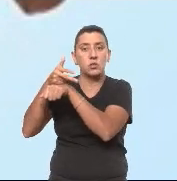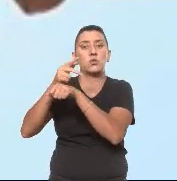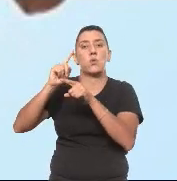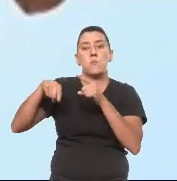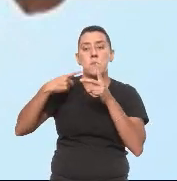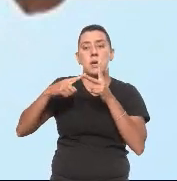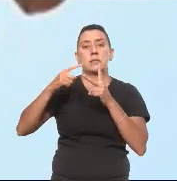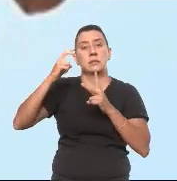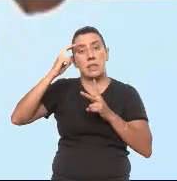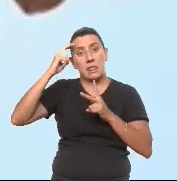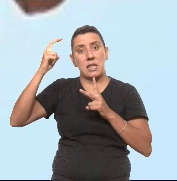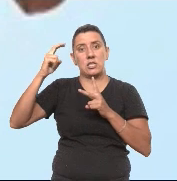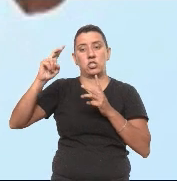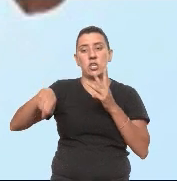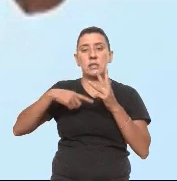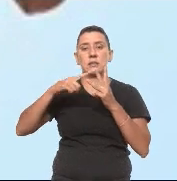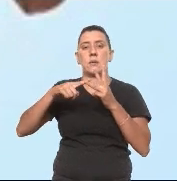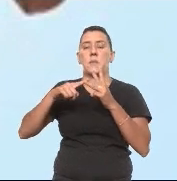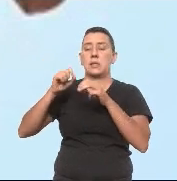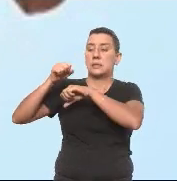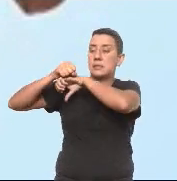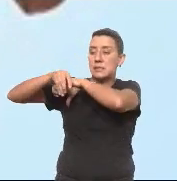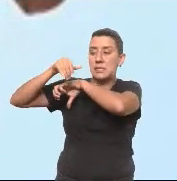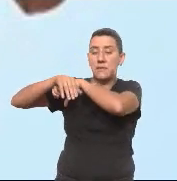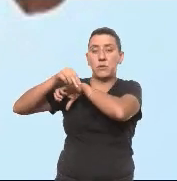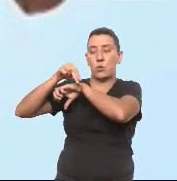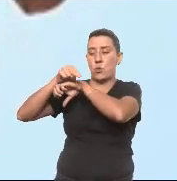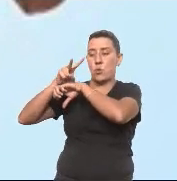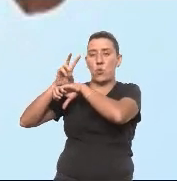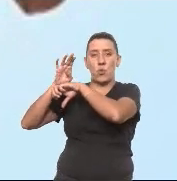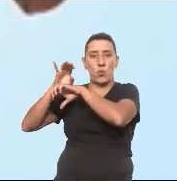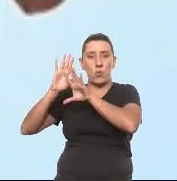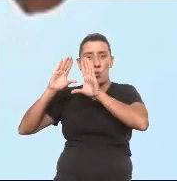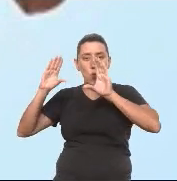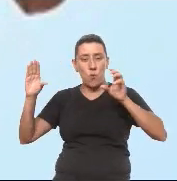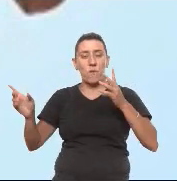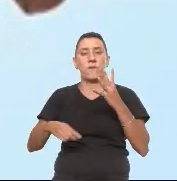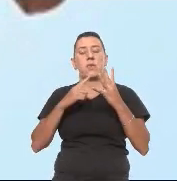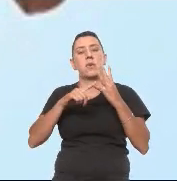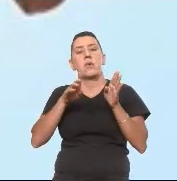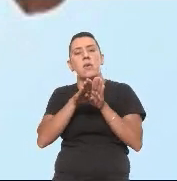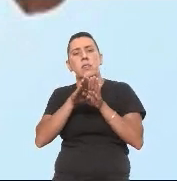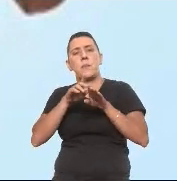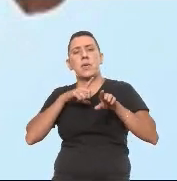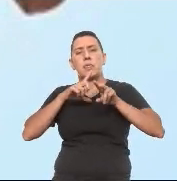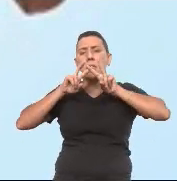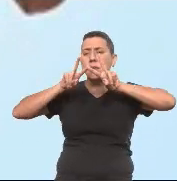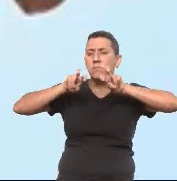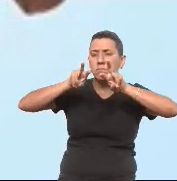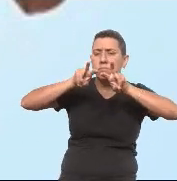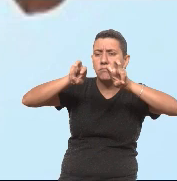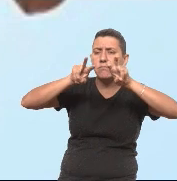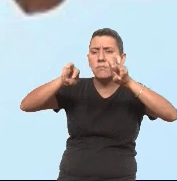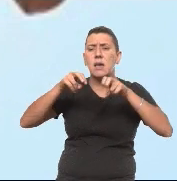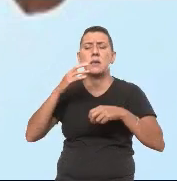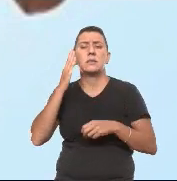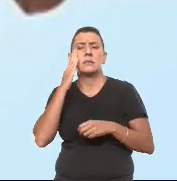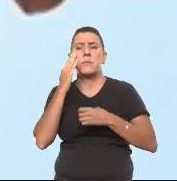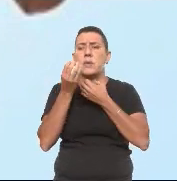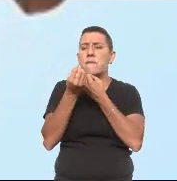Big deita nuvem sistemas em nuvem toda a parte de inteligência analíticos hoje que conseguem capturar informações